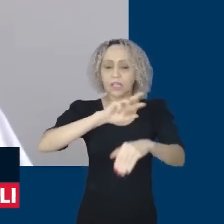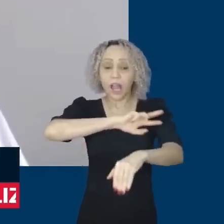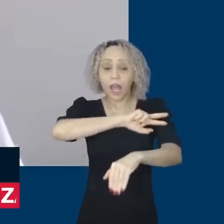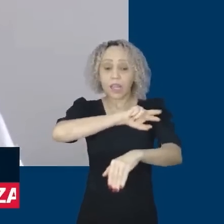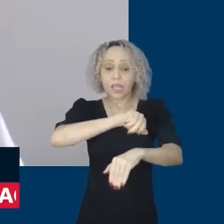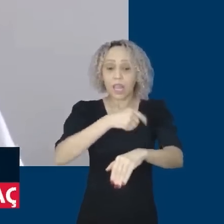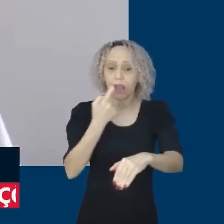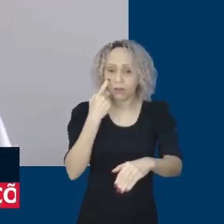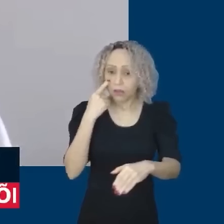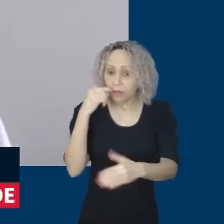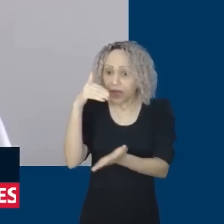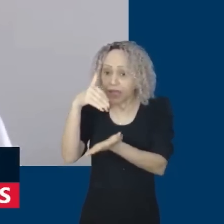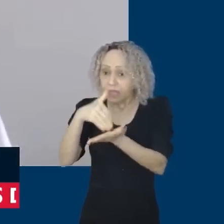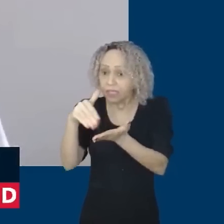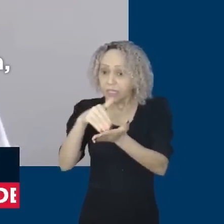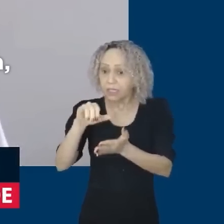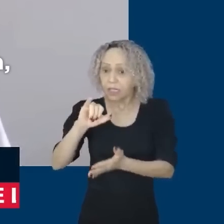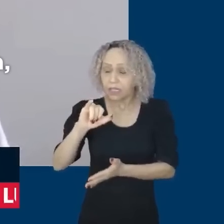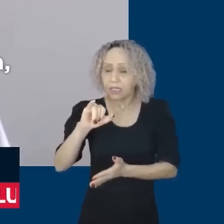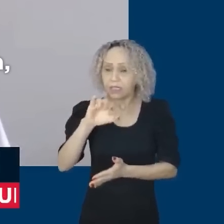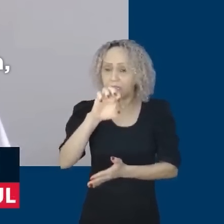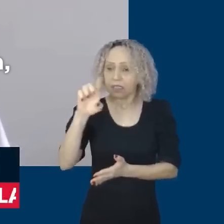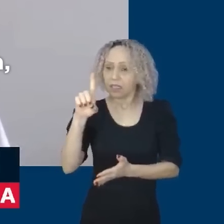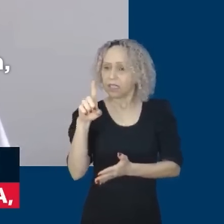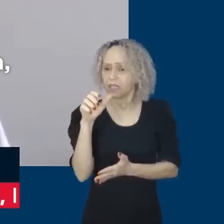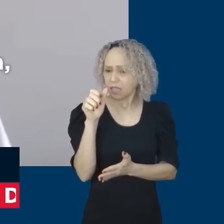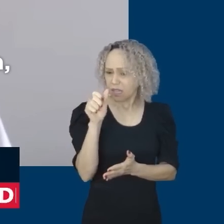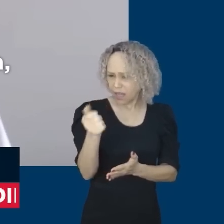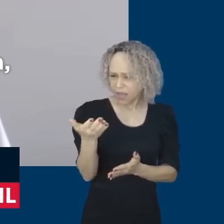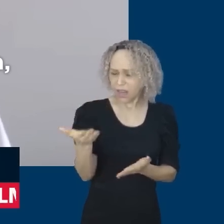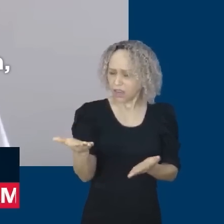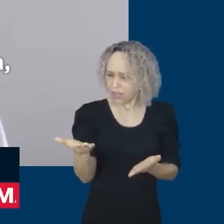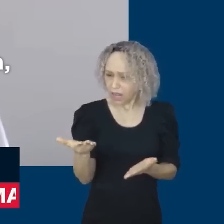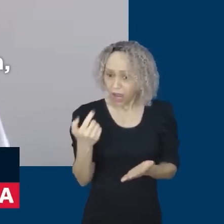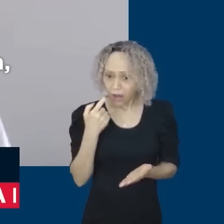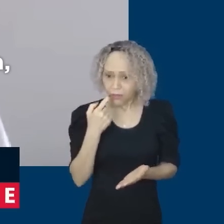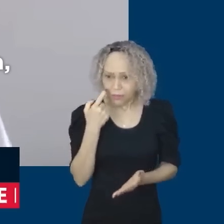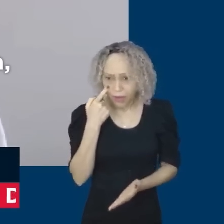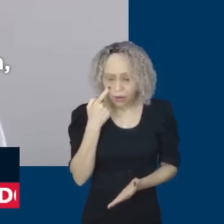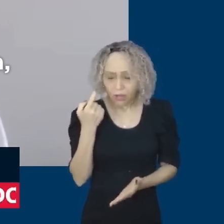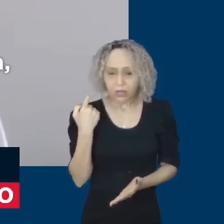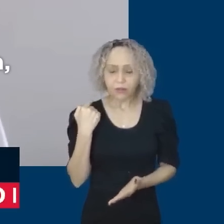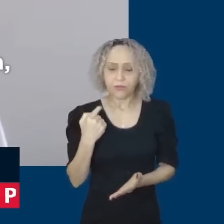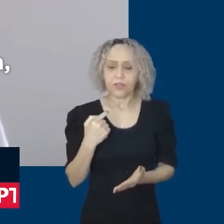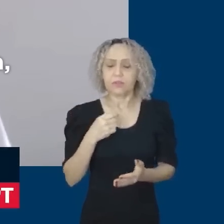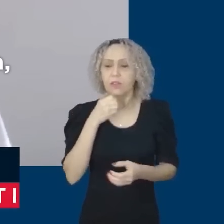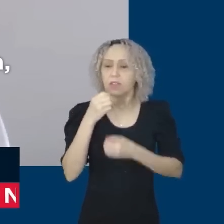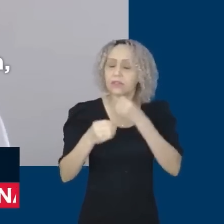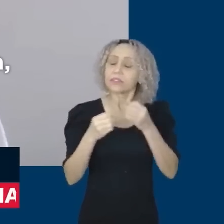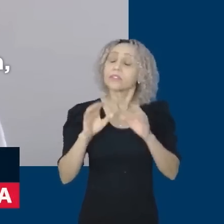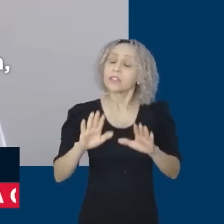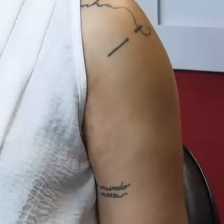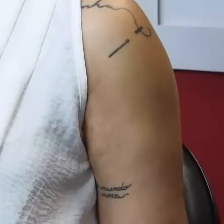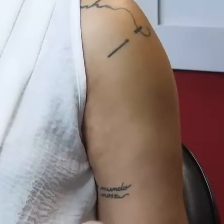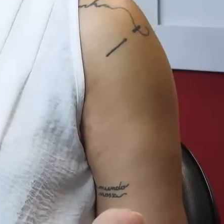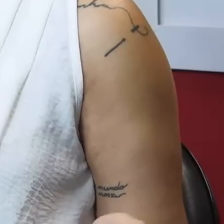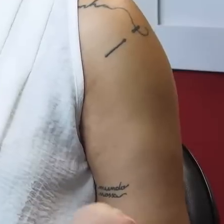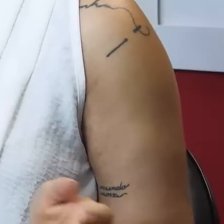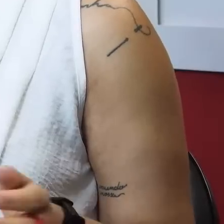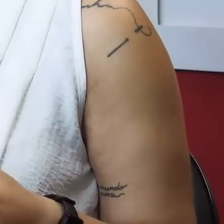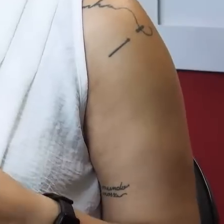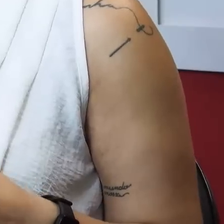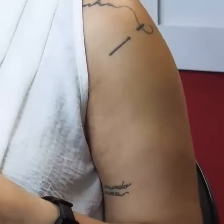avançando. Fizemos muito, mas temos que fazer muito mais para um dia, de fato, esse país ser livre. Na